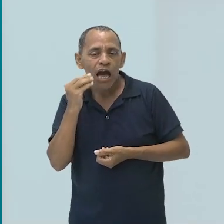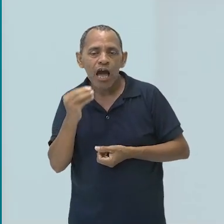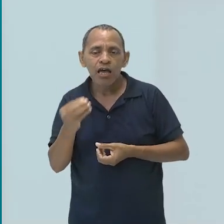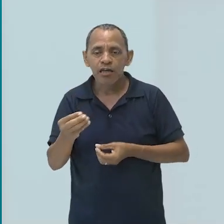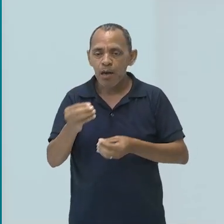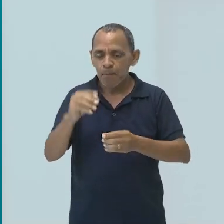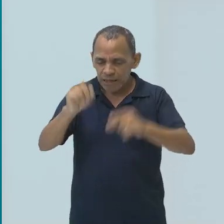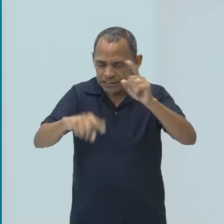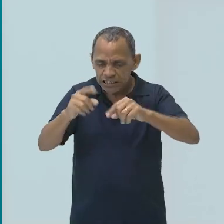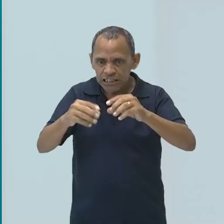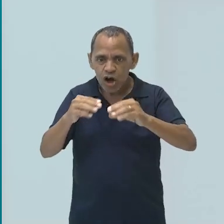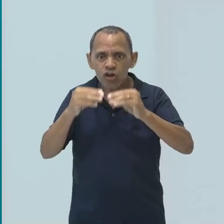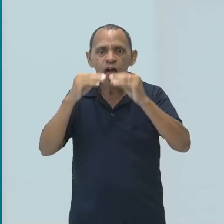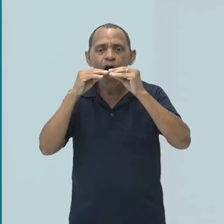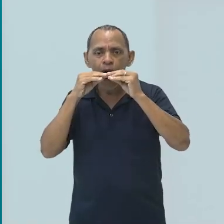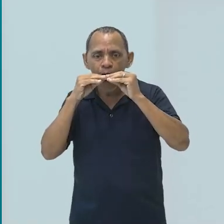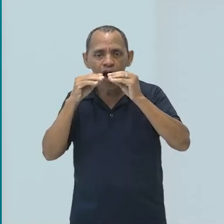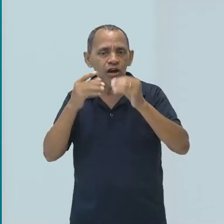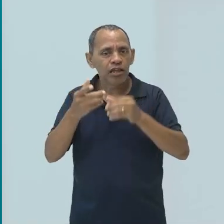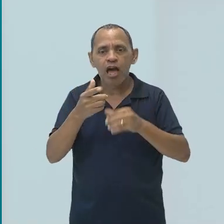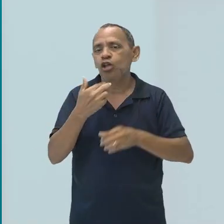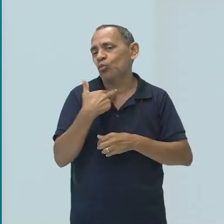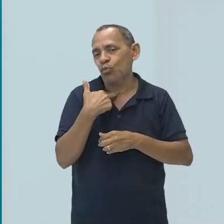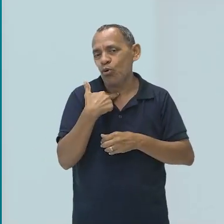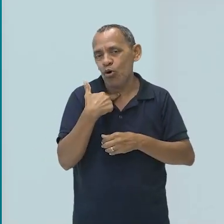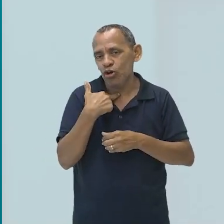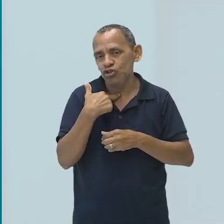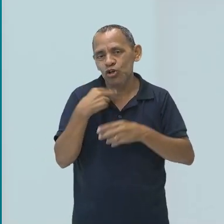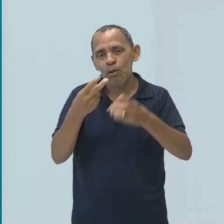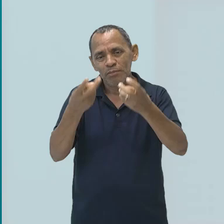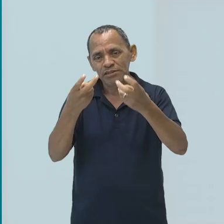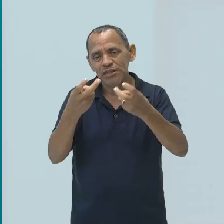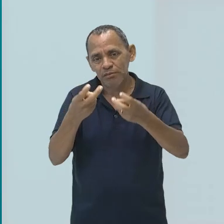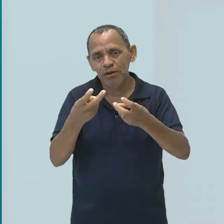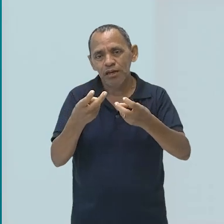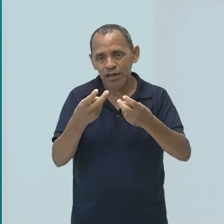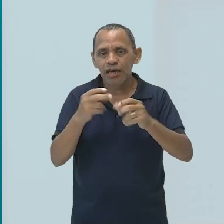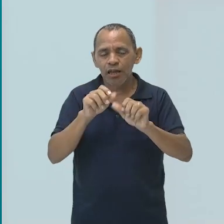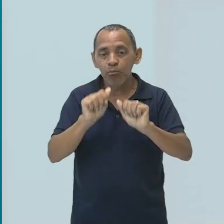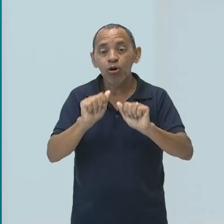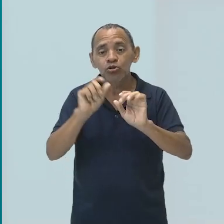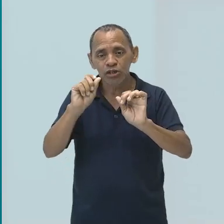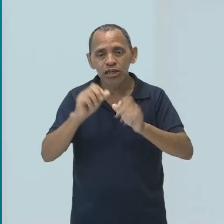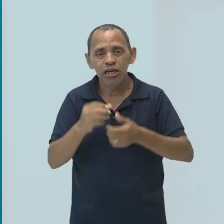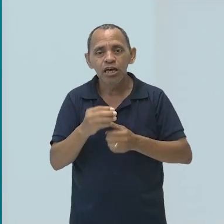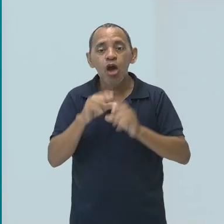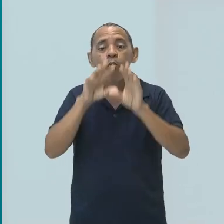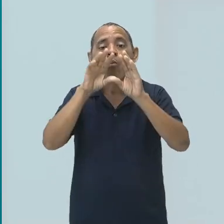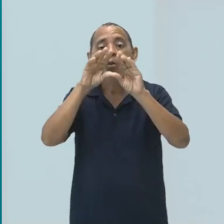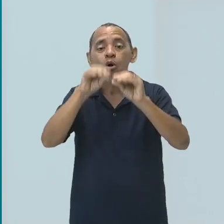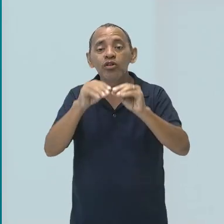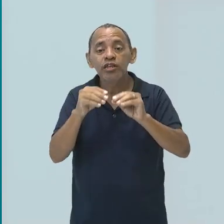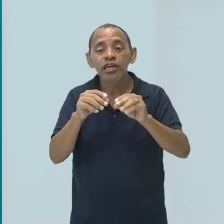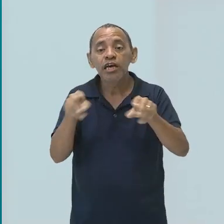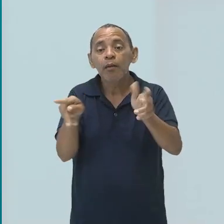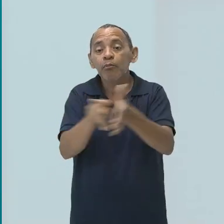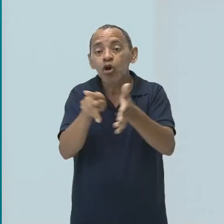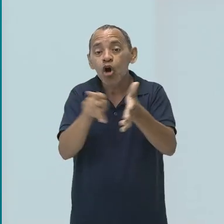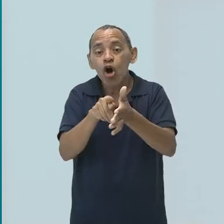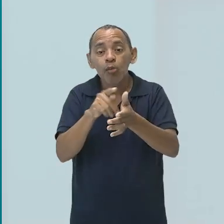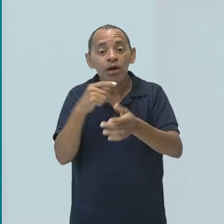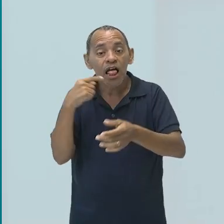você pode ver que ela está mordendo ali a língua dela. Não tente abrir a boca dela, porque você pode